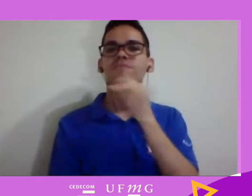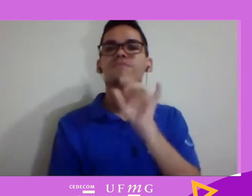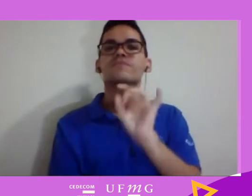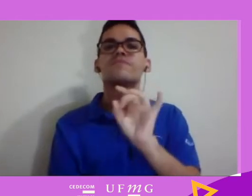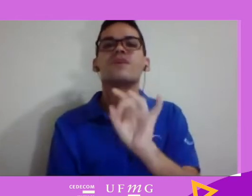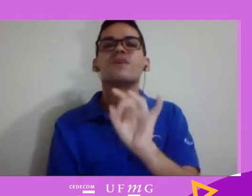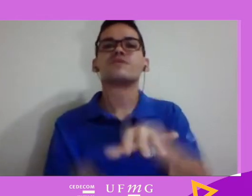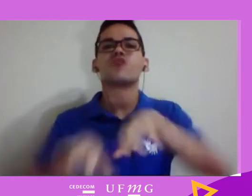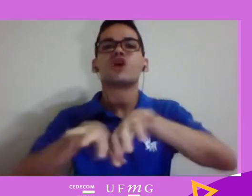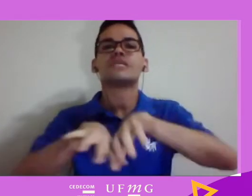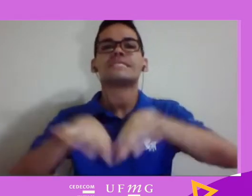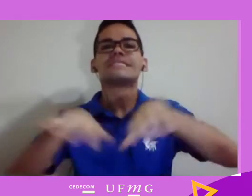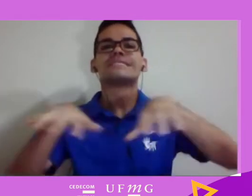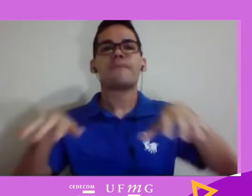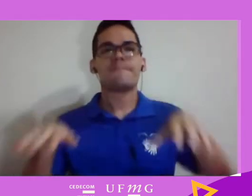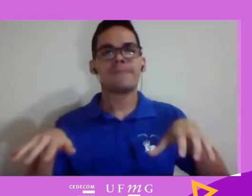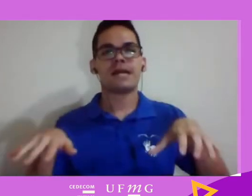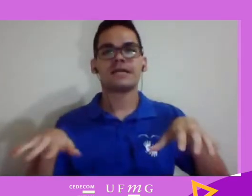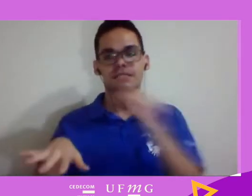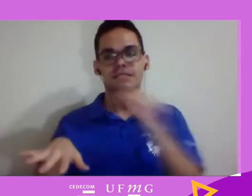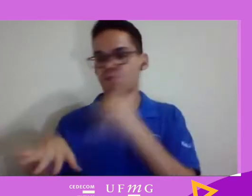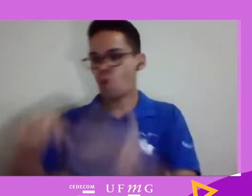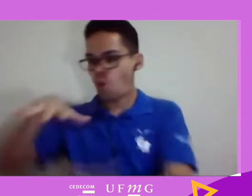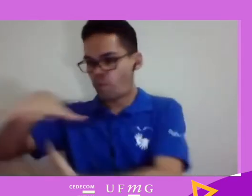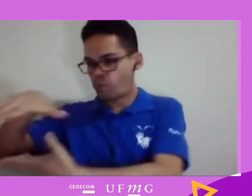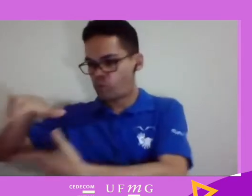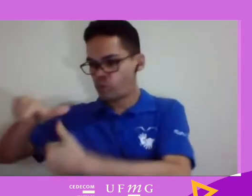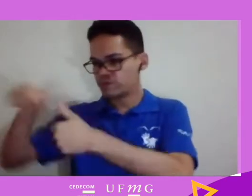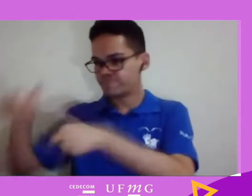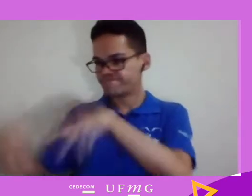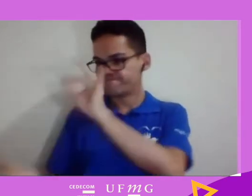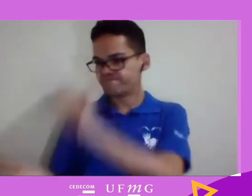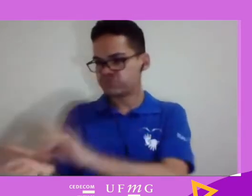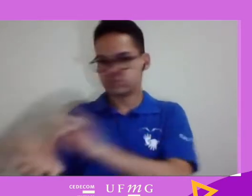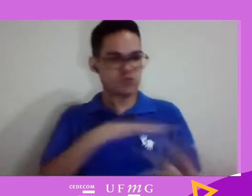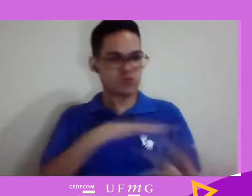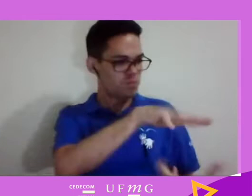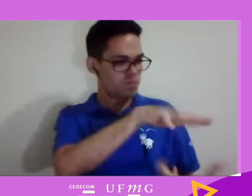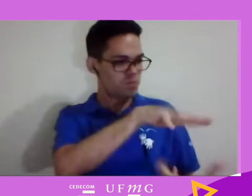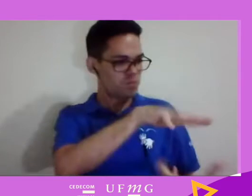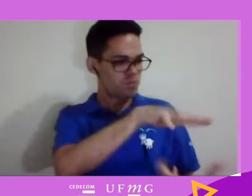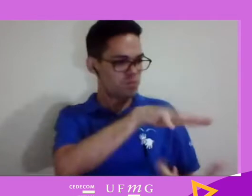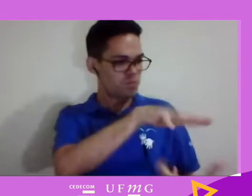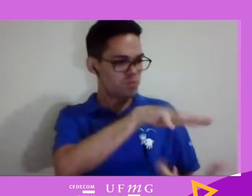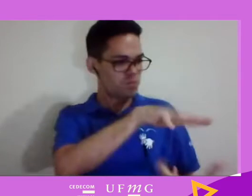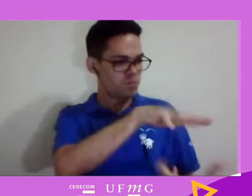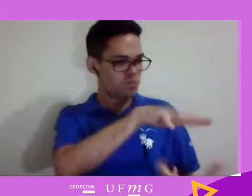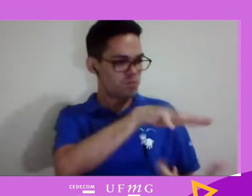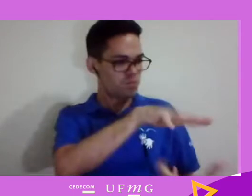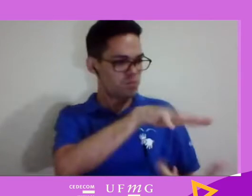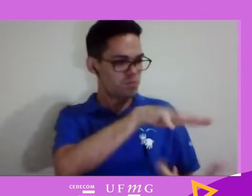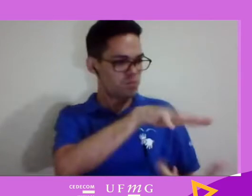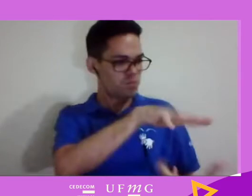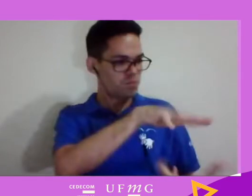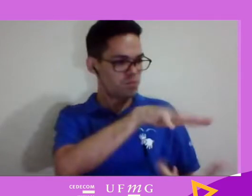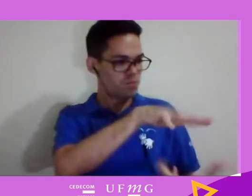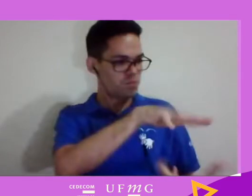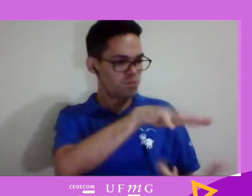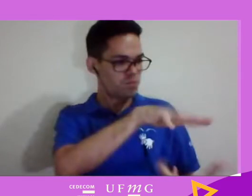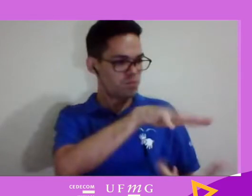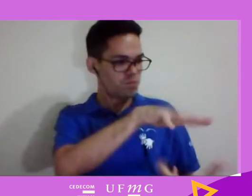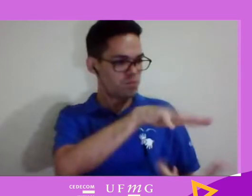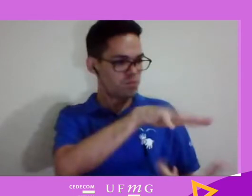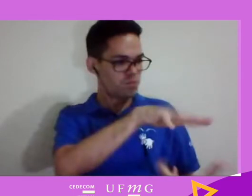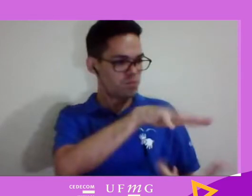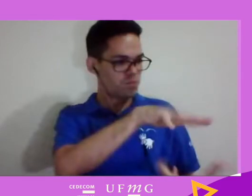e o virtual. O que a gente tem é esse mundo cada vez mais atravessado pelas tecnologias. O que não é uma questão nova. Nós